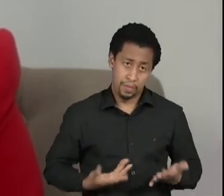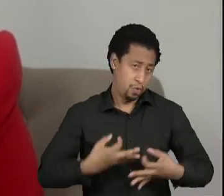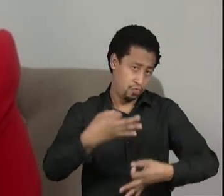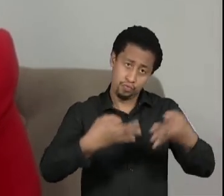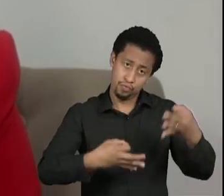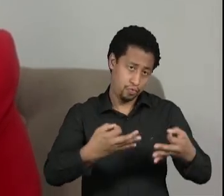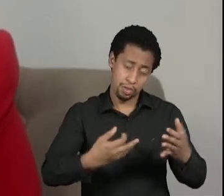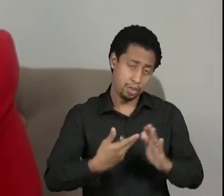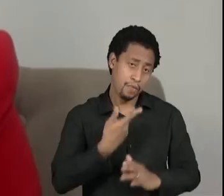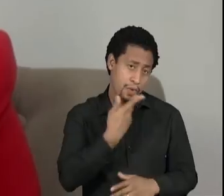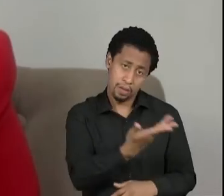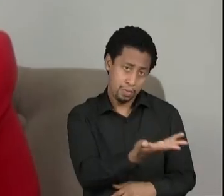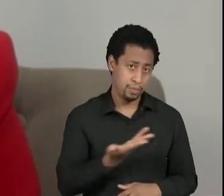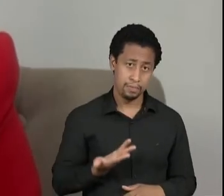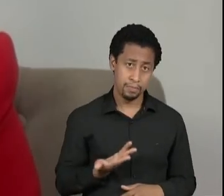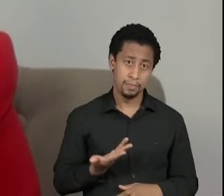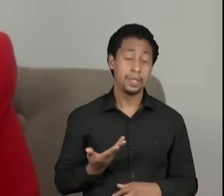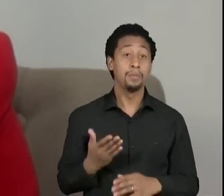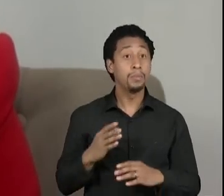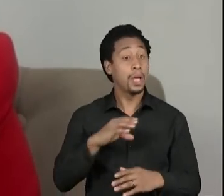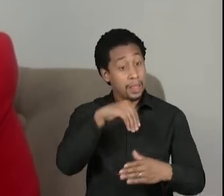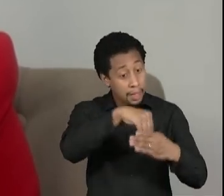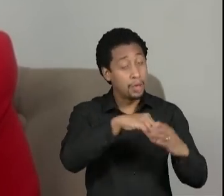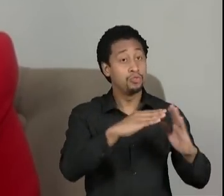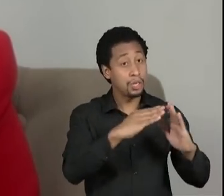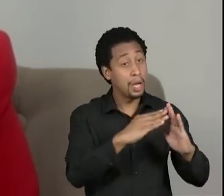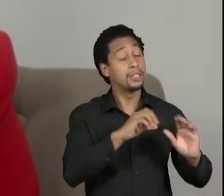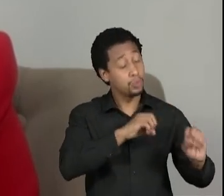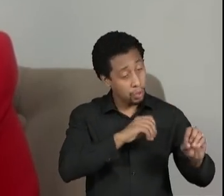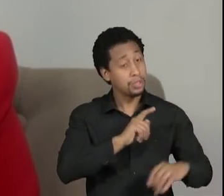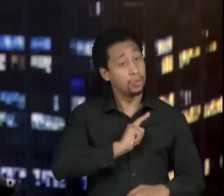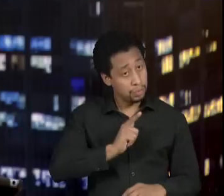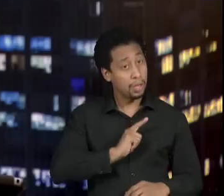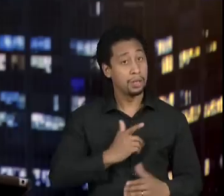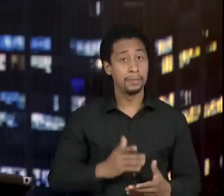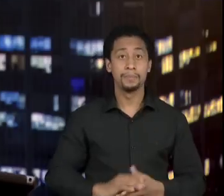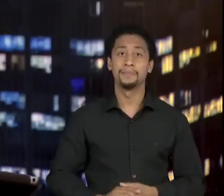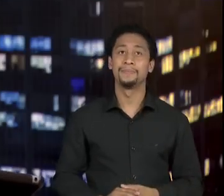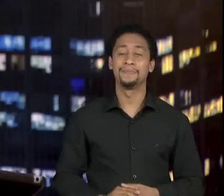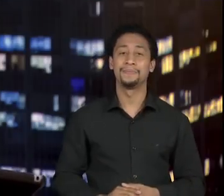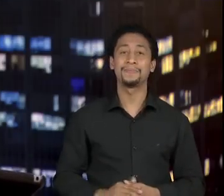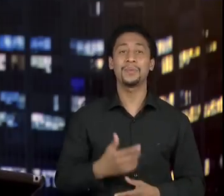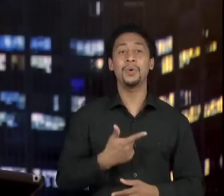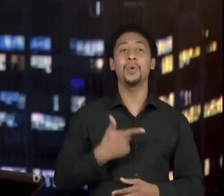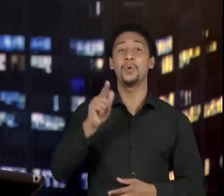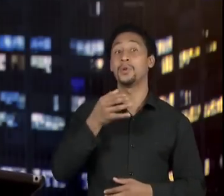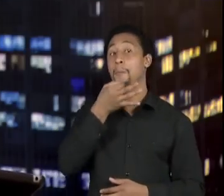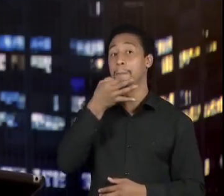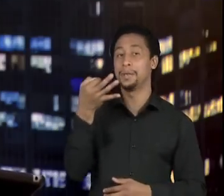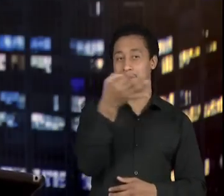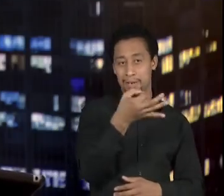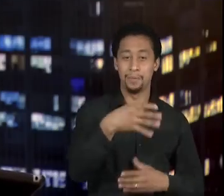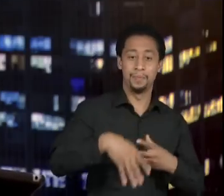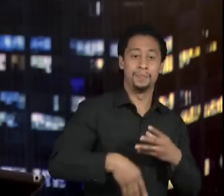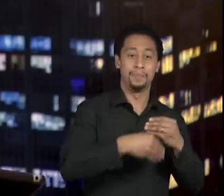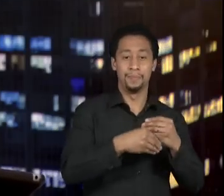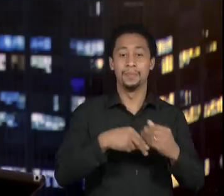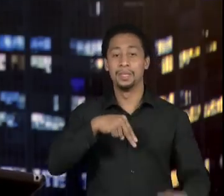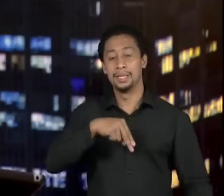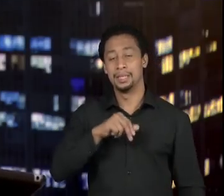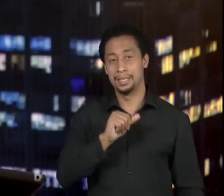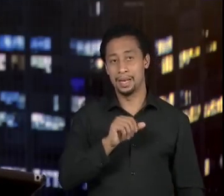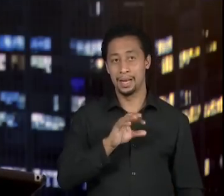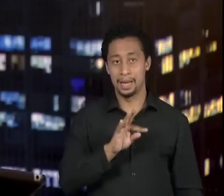né? Porque vem que existe sim educação fora do ambiente escolar. Trazer aqui uma outra opinião para a nossa conversa da Natasha